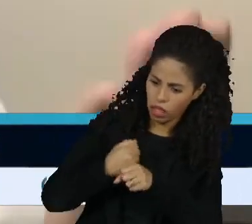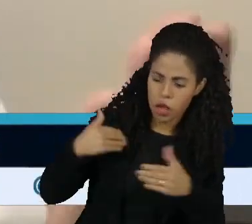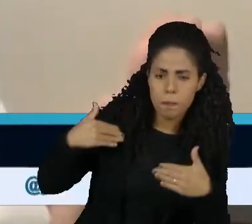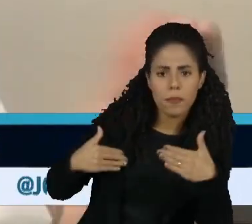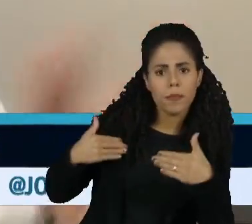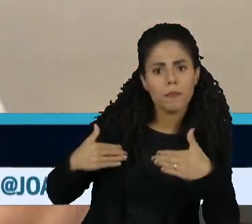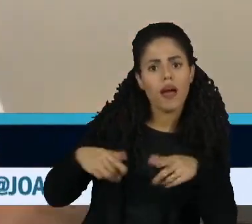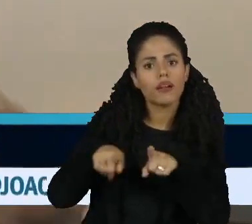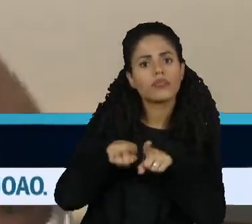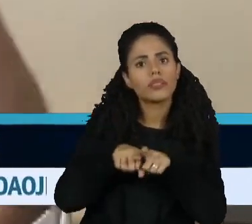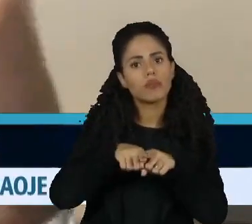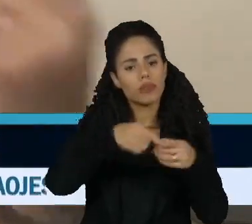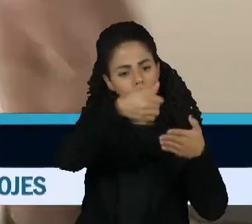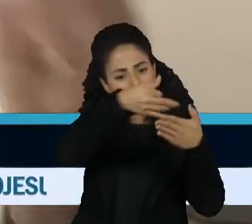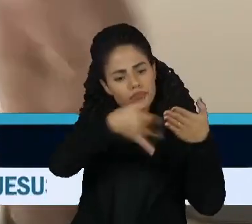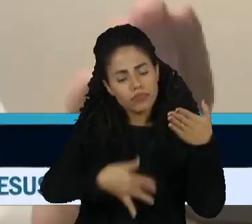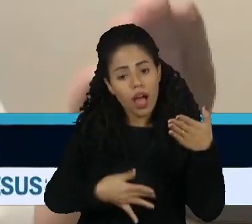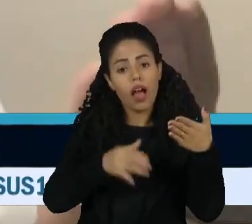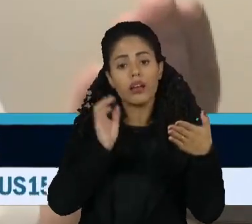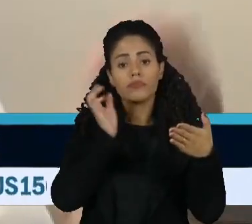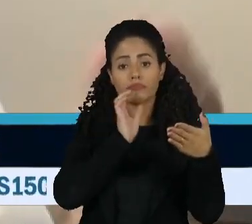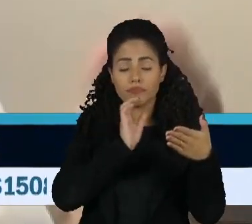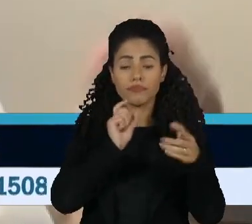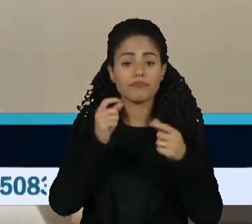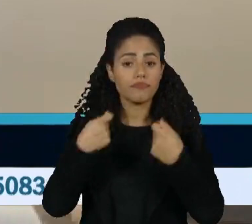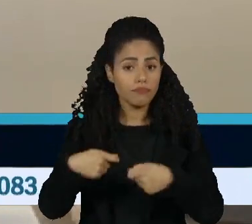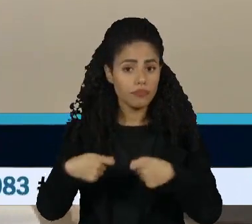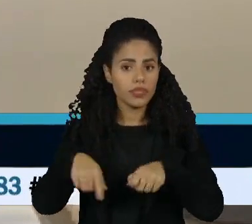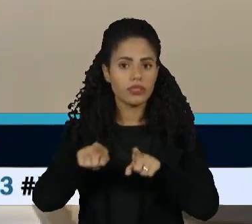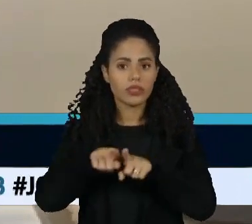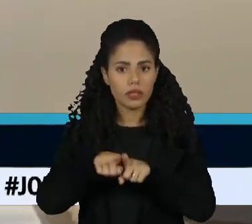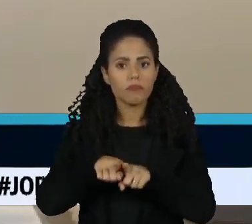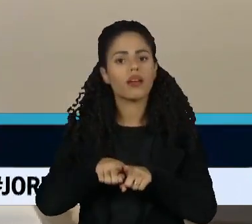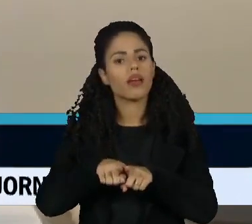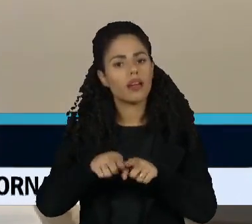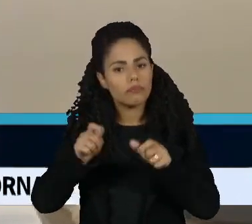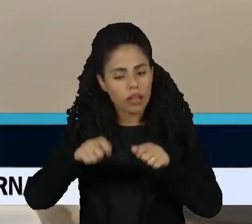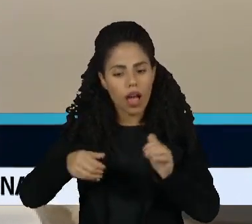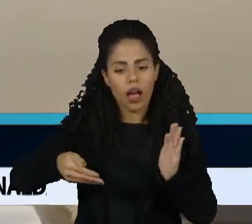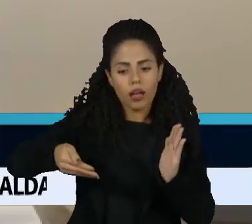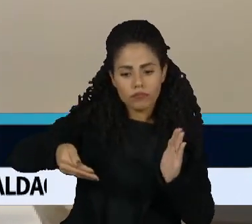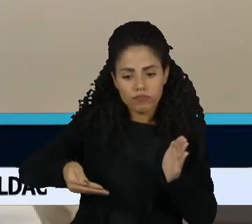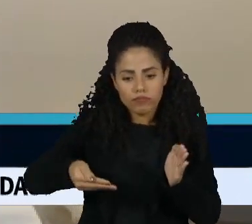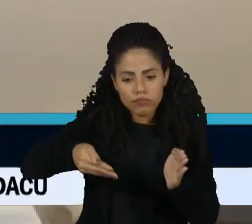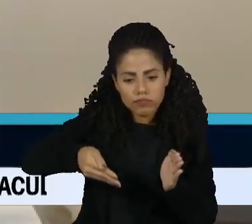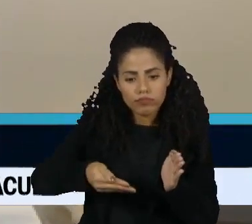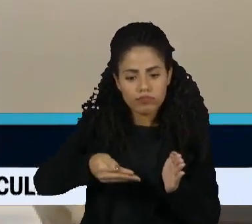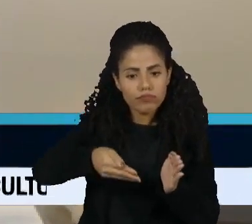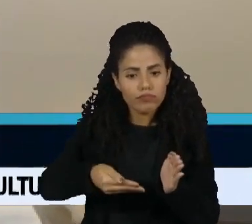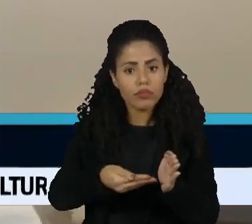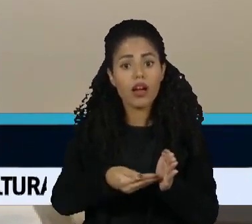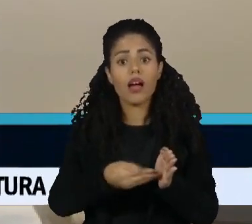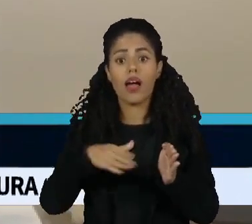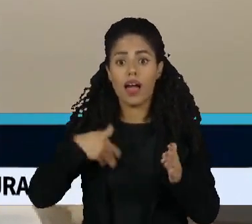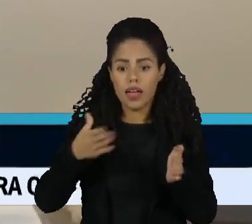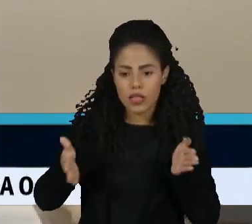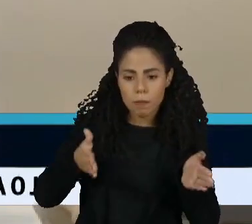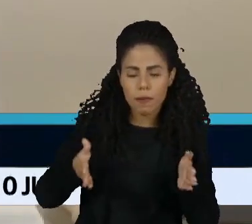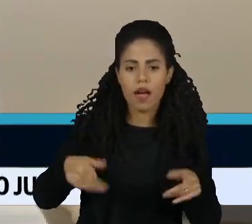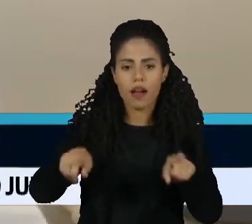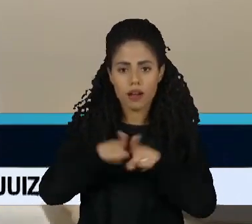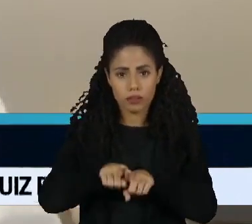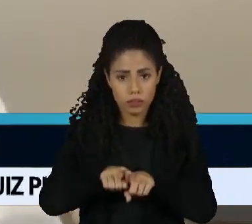digitalização ter acelerado muito as operações desses terminais